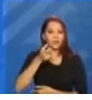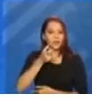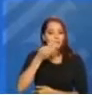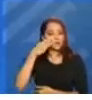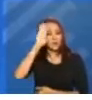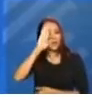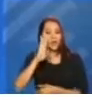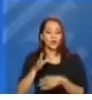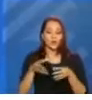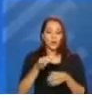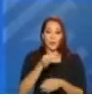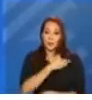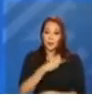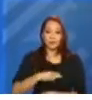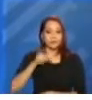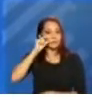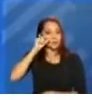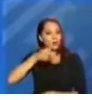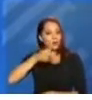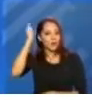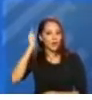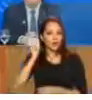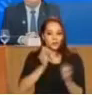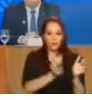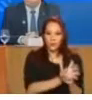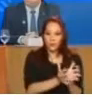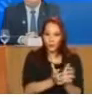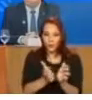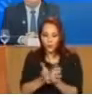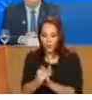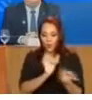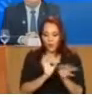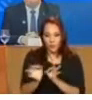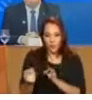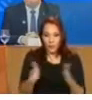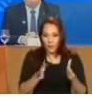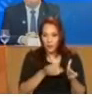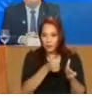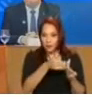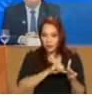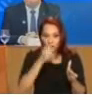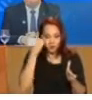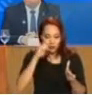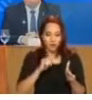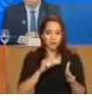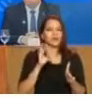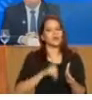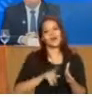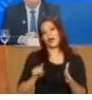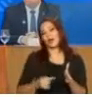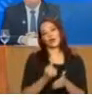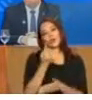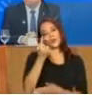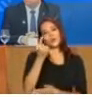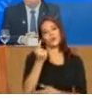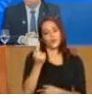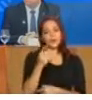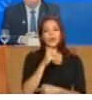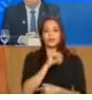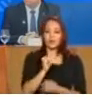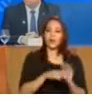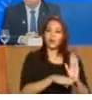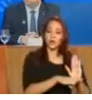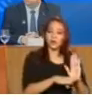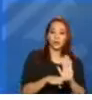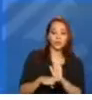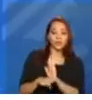toda essa equipe aqui que a gente construiu em 10 dias é uma coisa única e que vai ajudar muito,